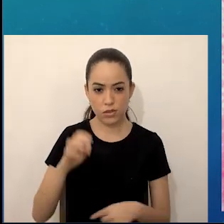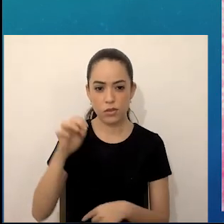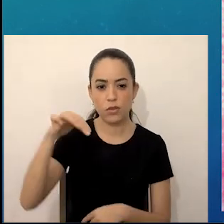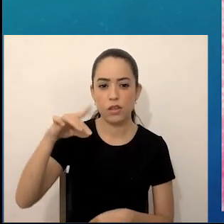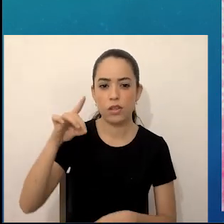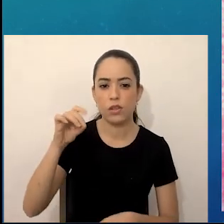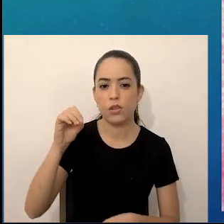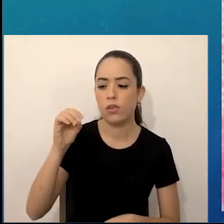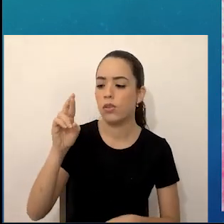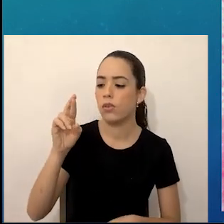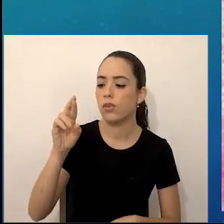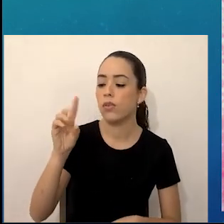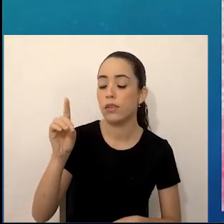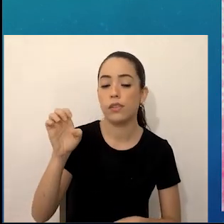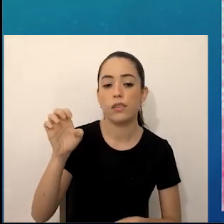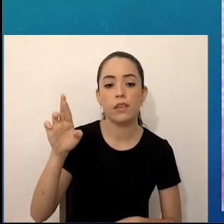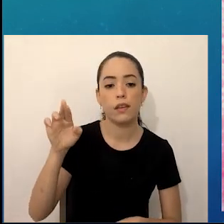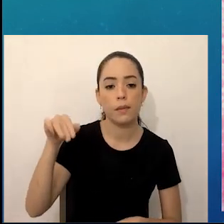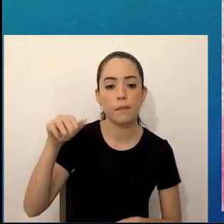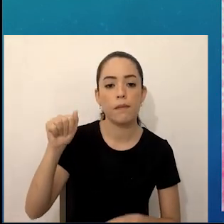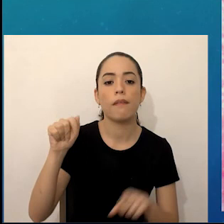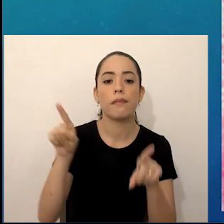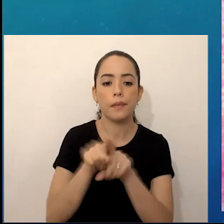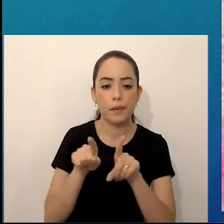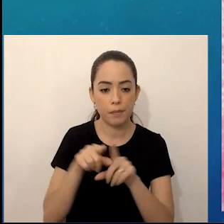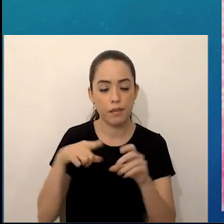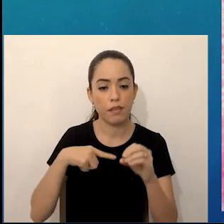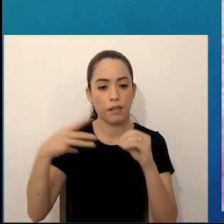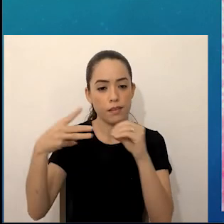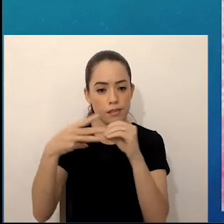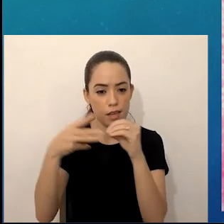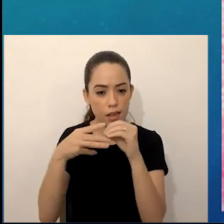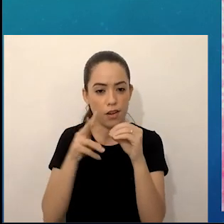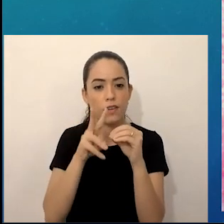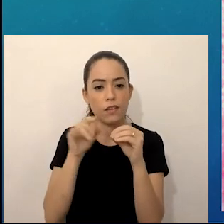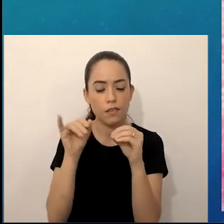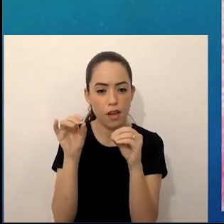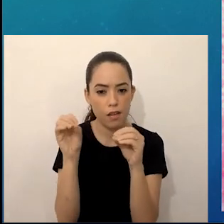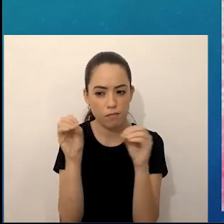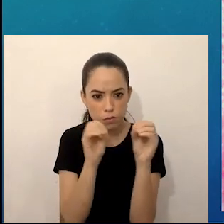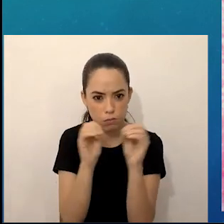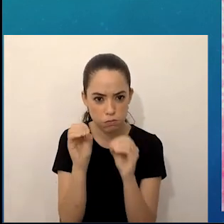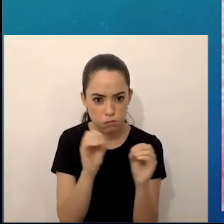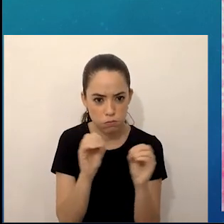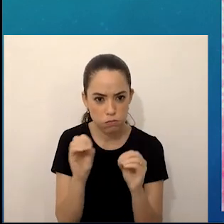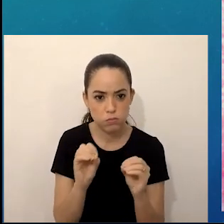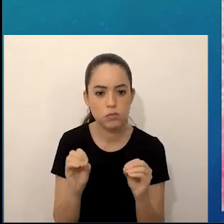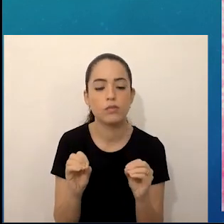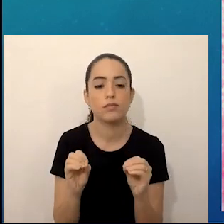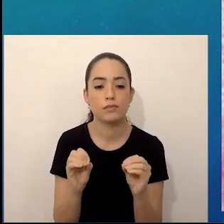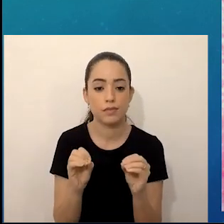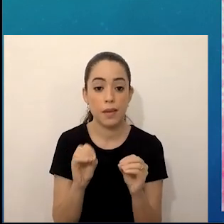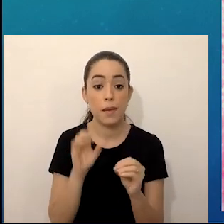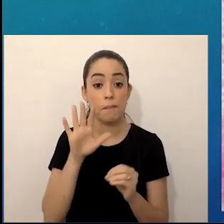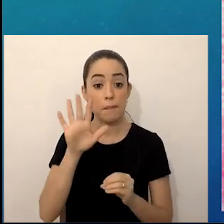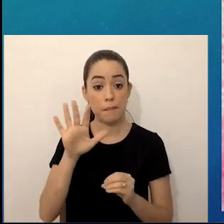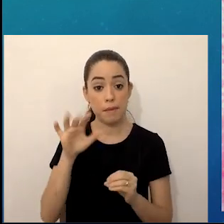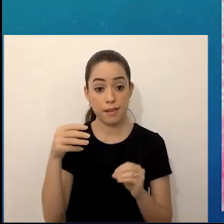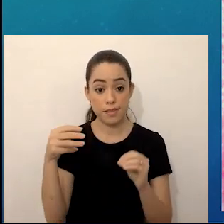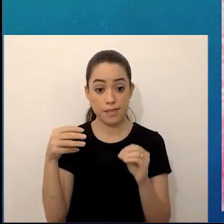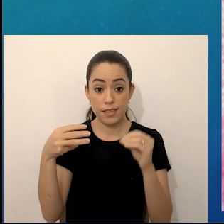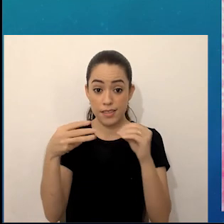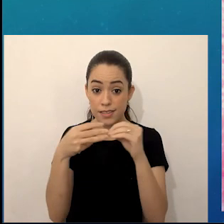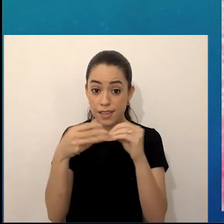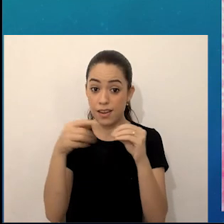O endoderma do intestino anterior também é formado por células que migram no